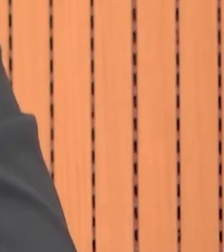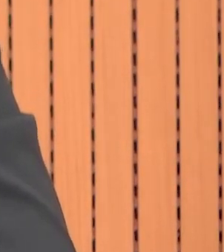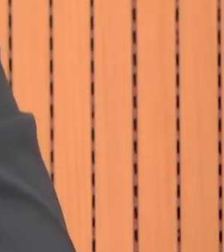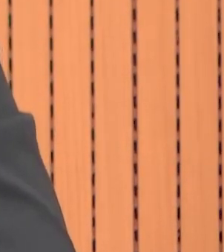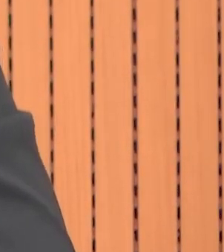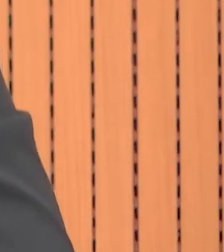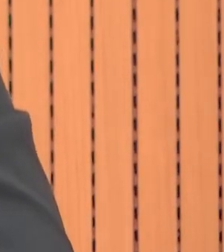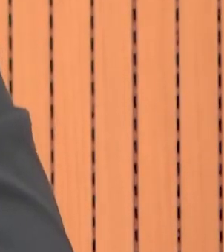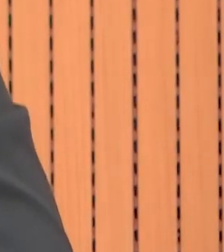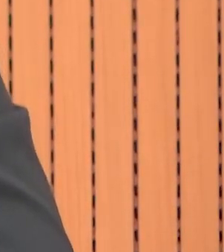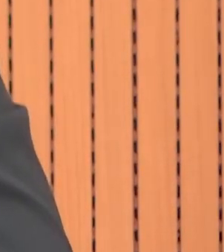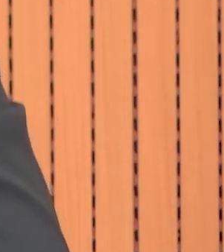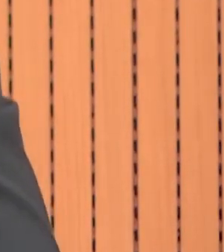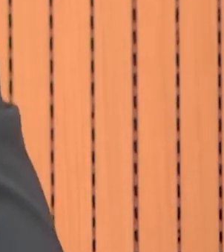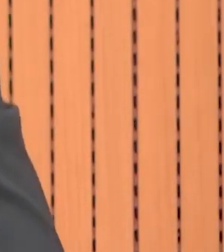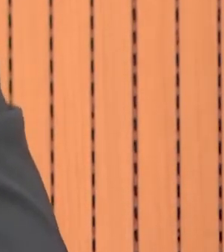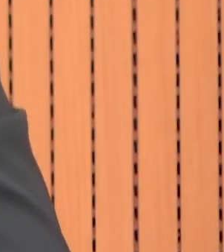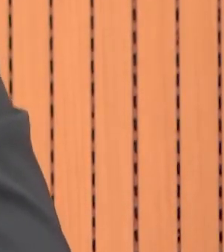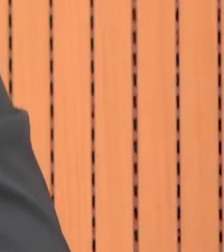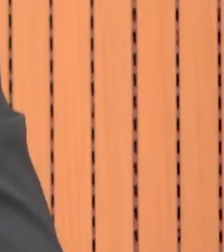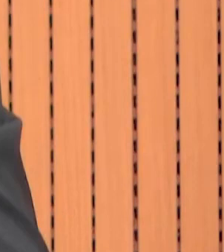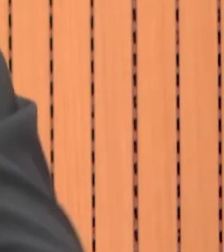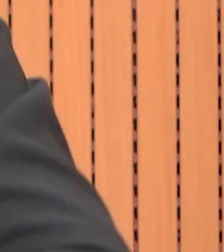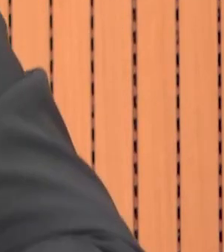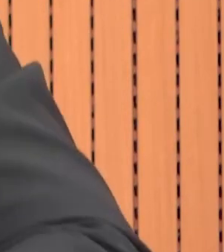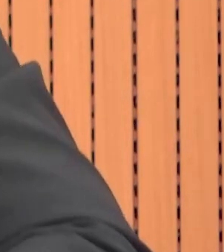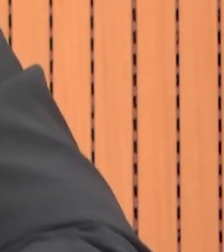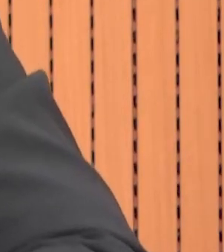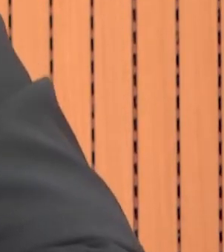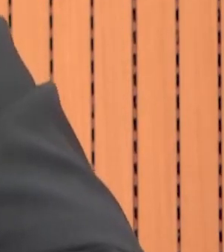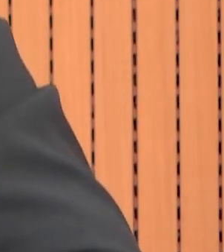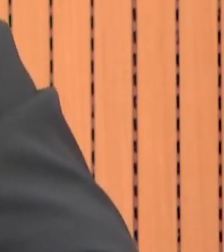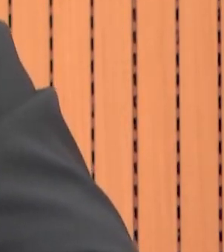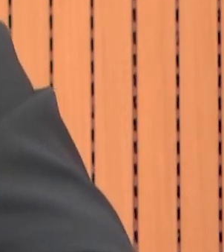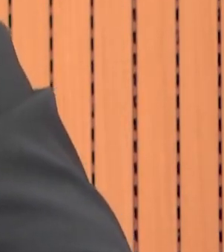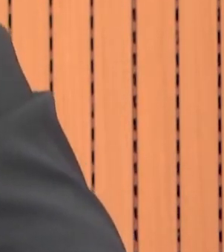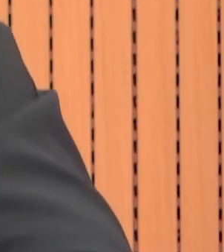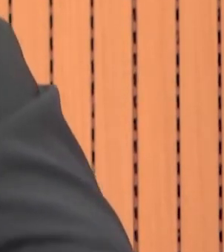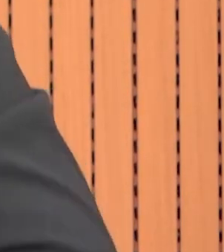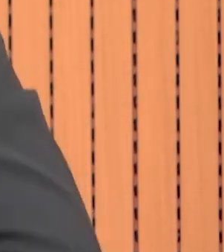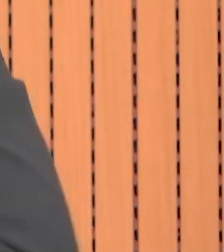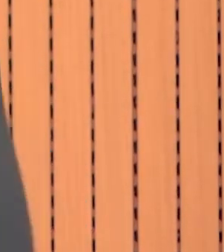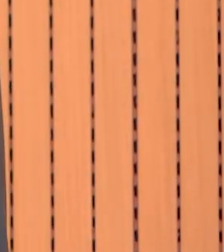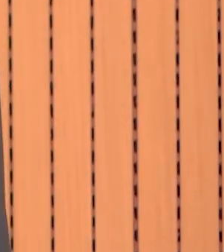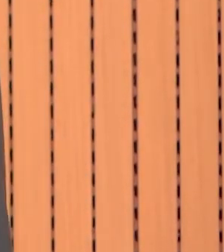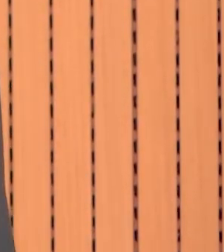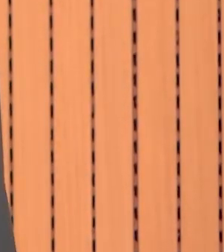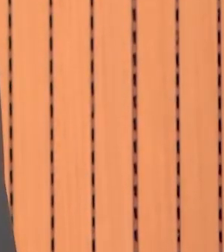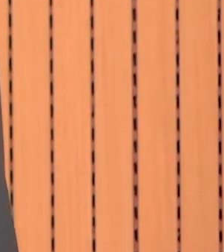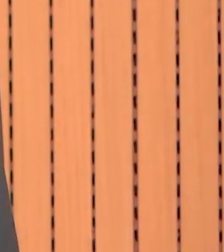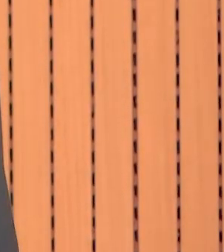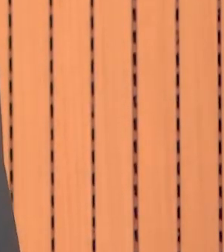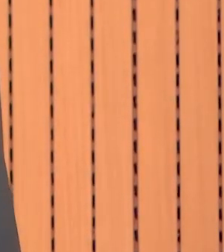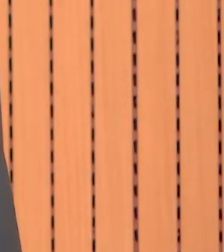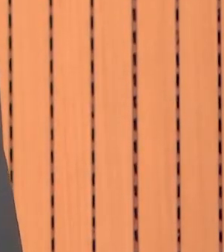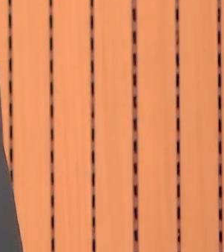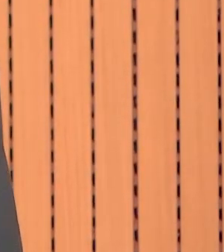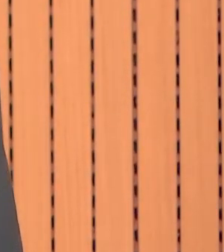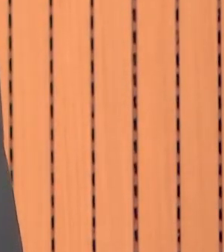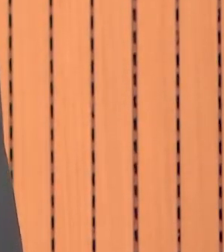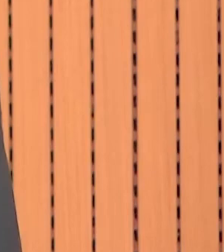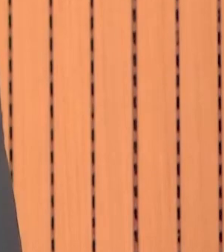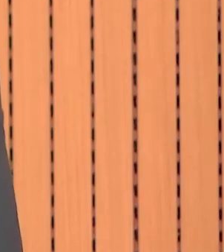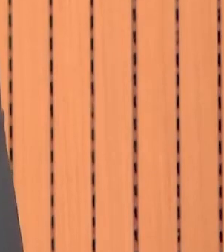nós temos um problema que é crônico praticamente no Brasil, quer dizer, a alta demanda. Fomos surpreendidos